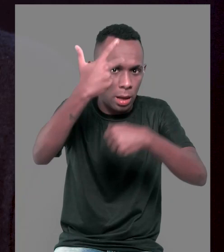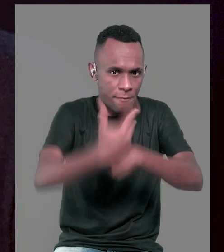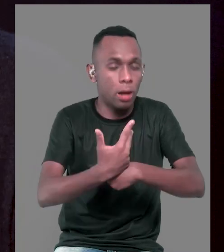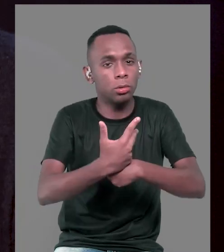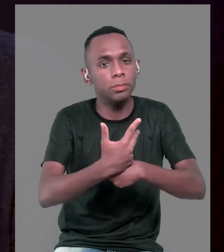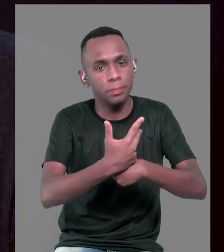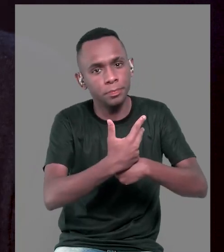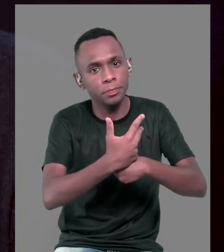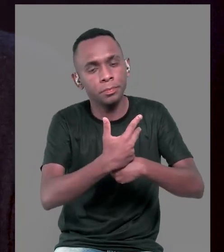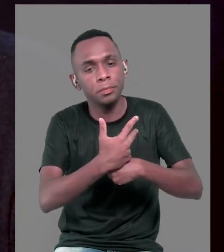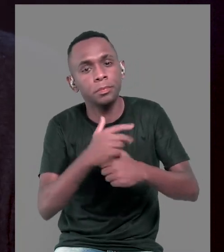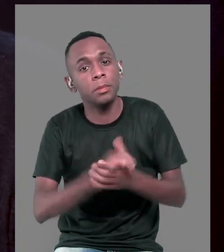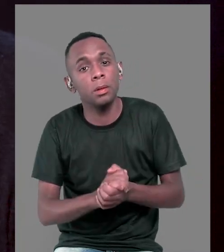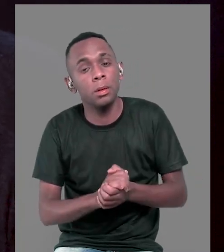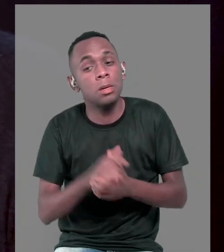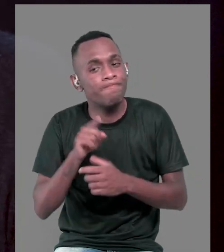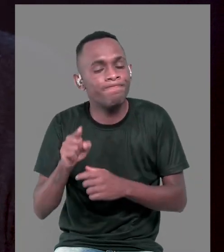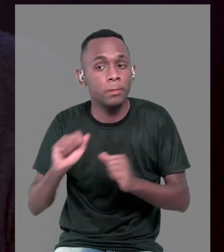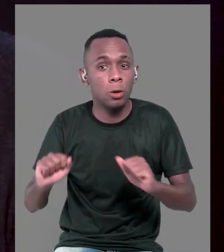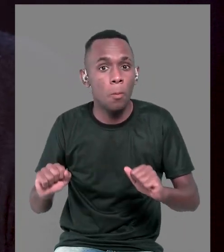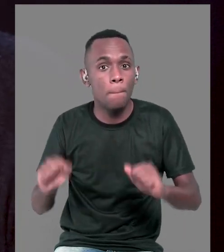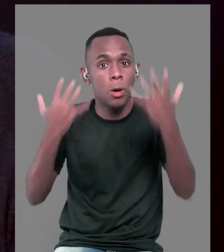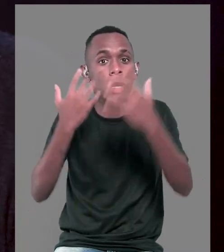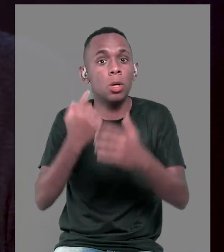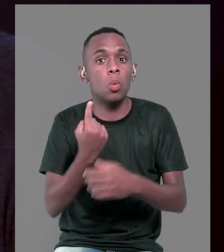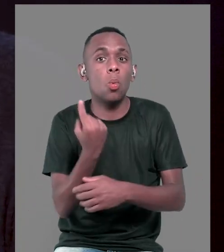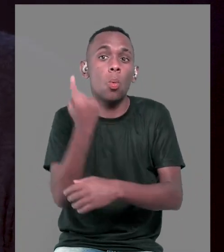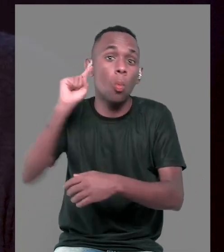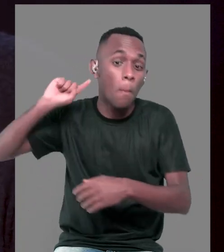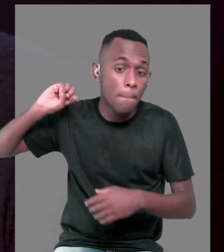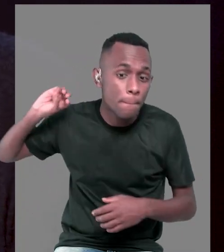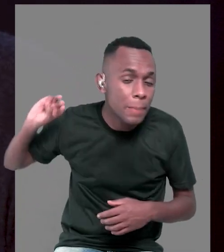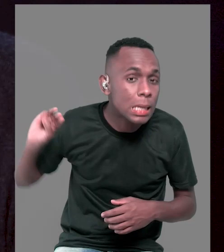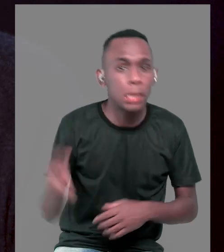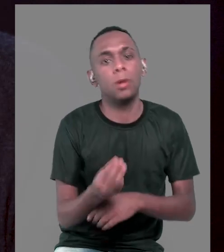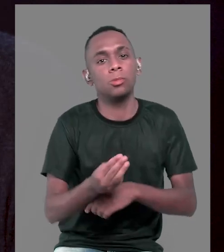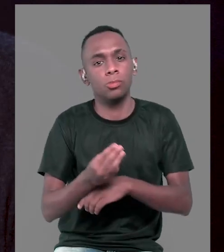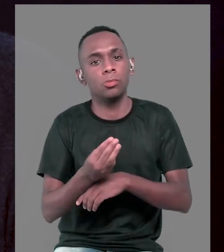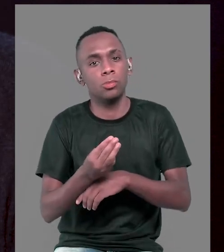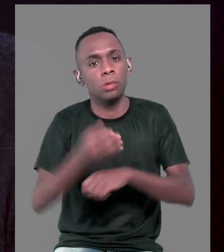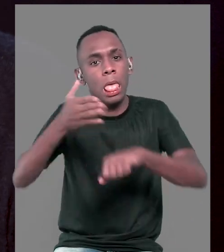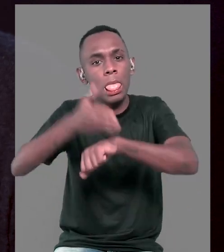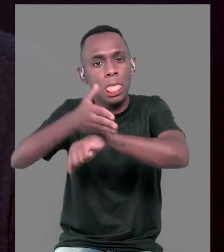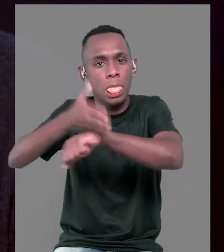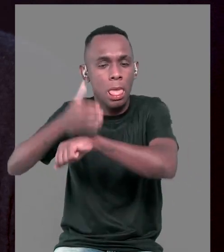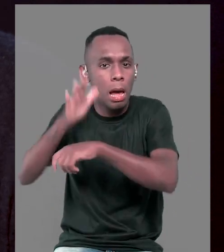e ele estava comemorando 1 milhão de acessos, algo próximo de 1 milhão de